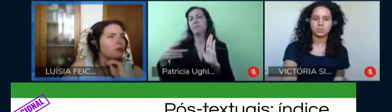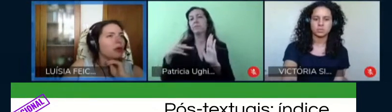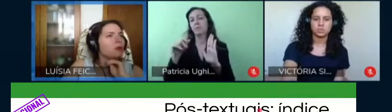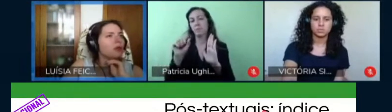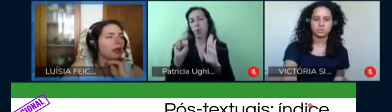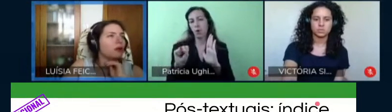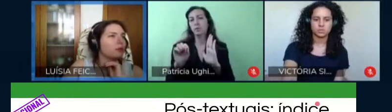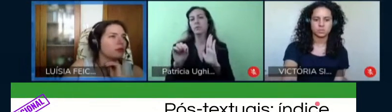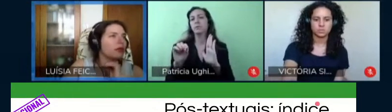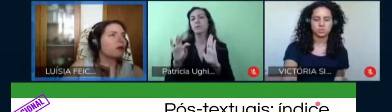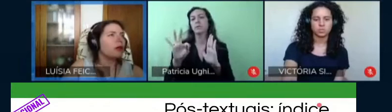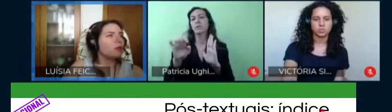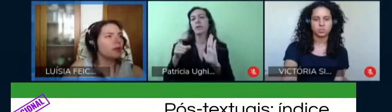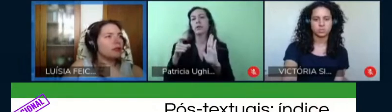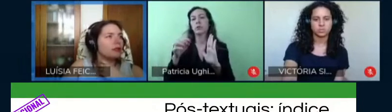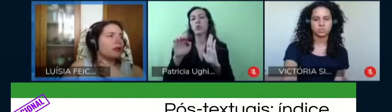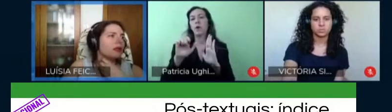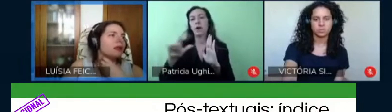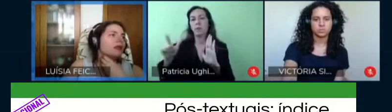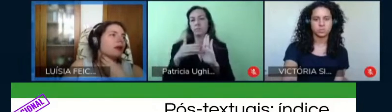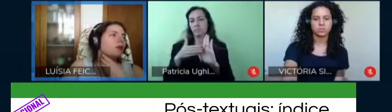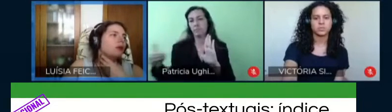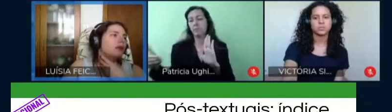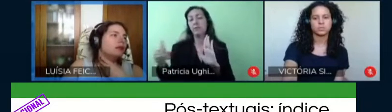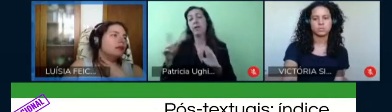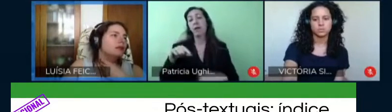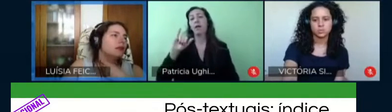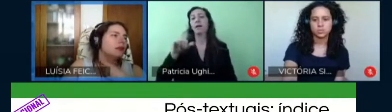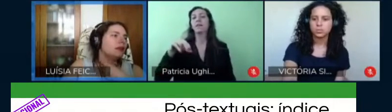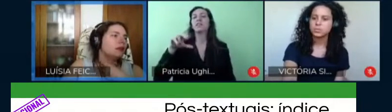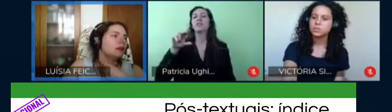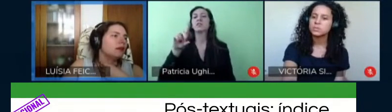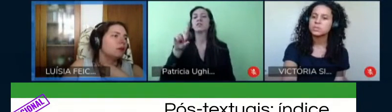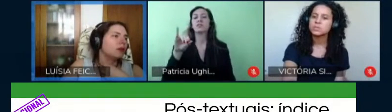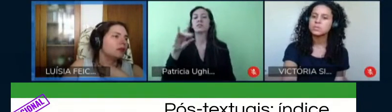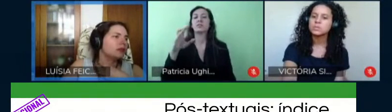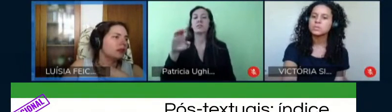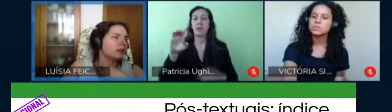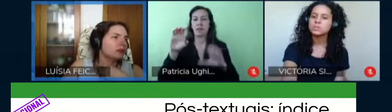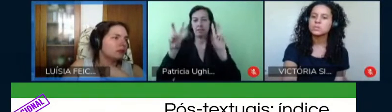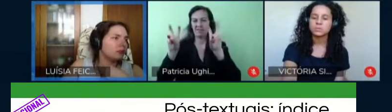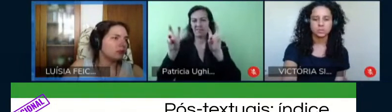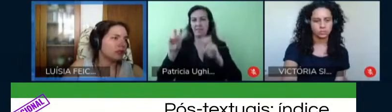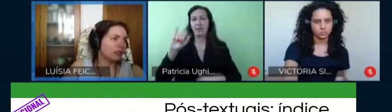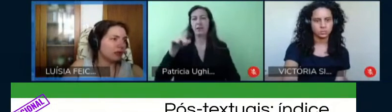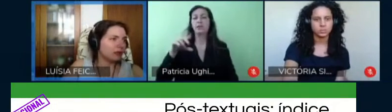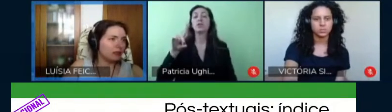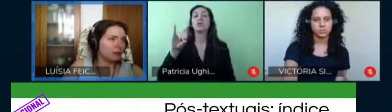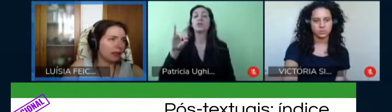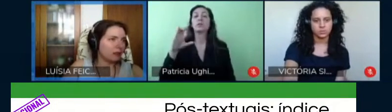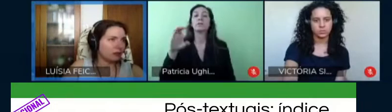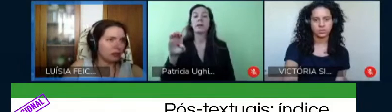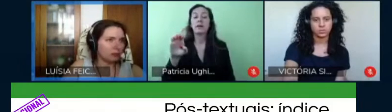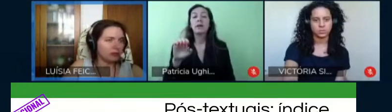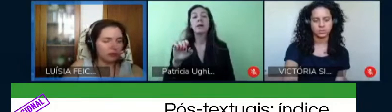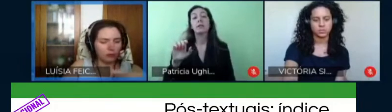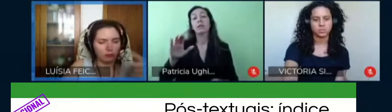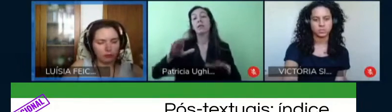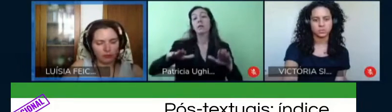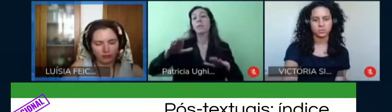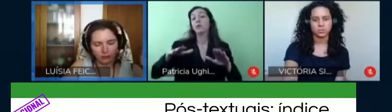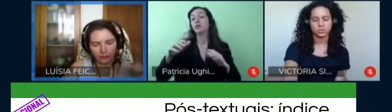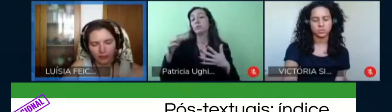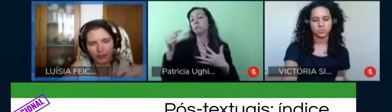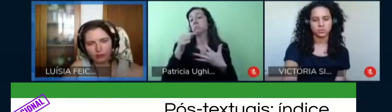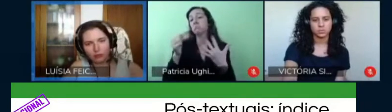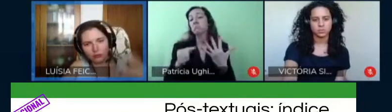elemento pós-textual e é opcional, é o índice, que é um índice que pode ser por um critério determinado, ou seja, pode ser